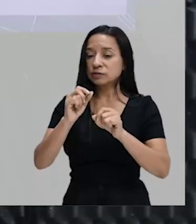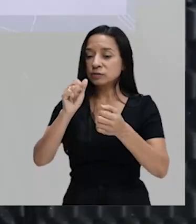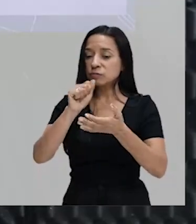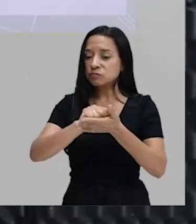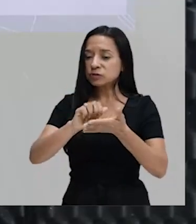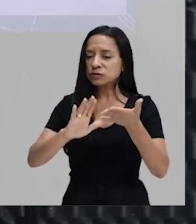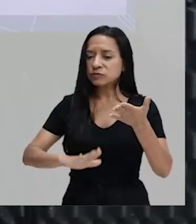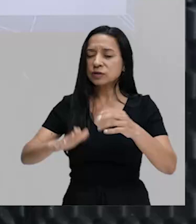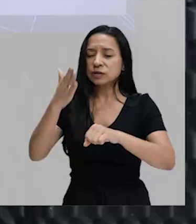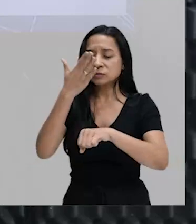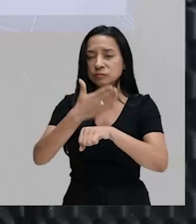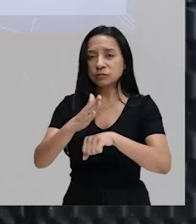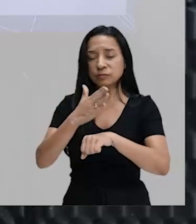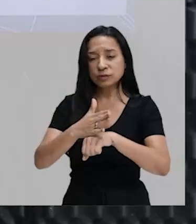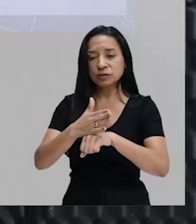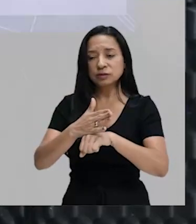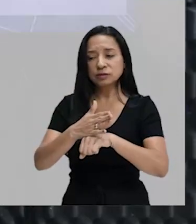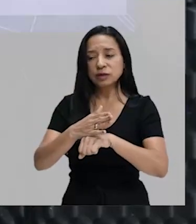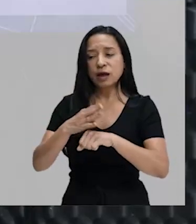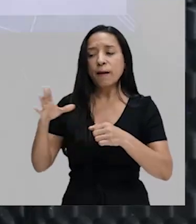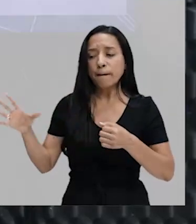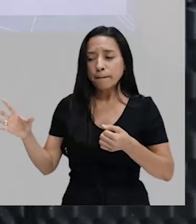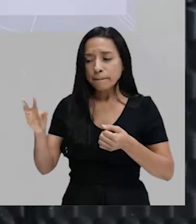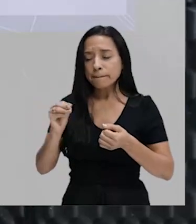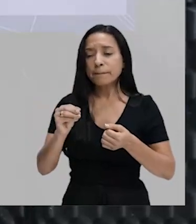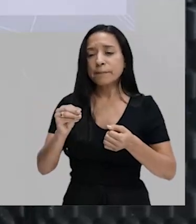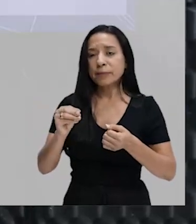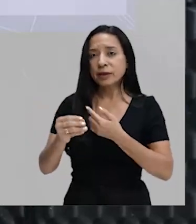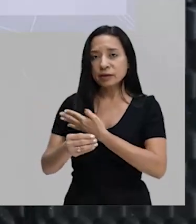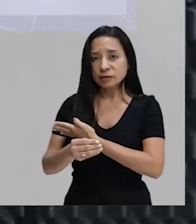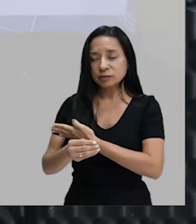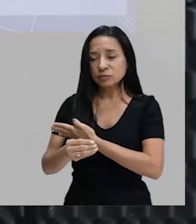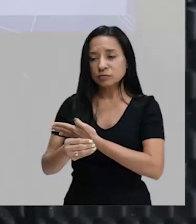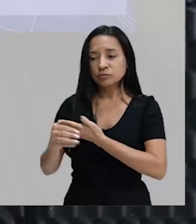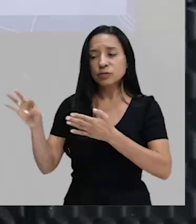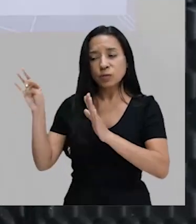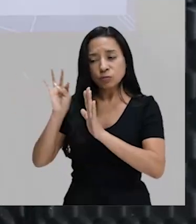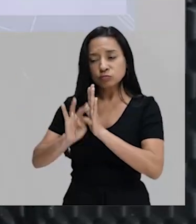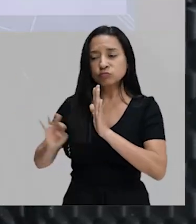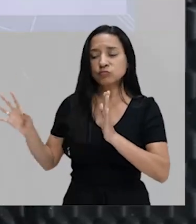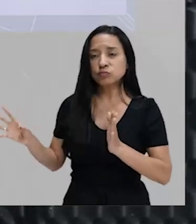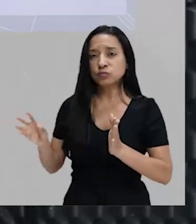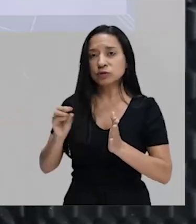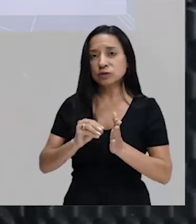exercício. Peguem esse mesmo texto aqui, tá, desse slide, e